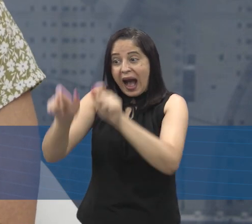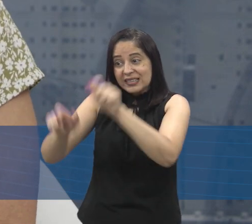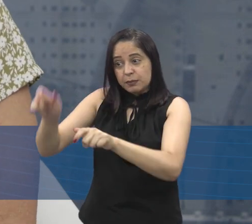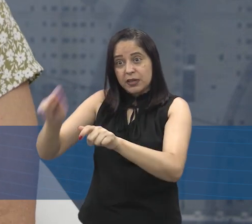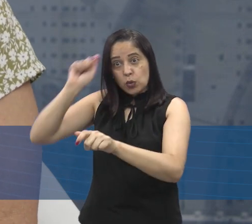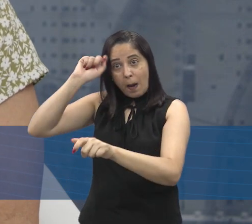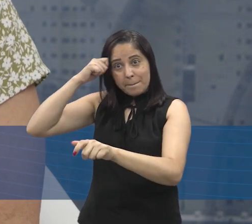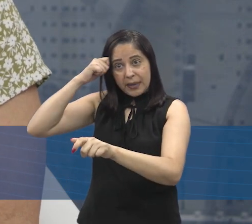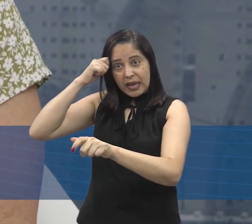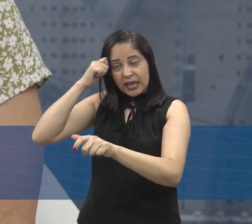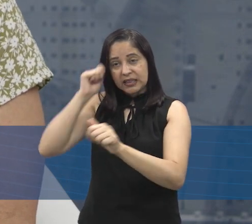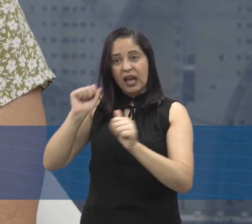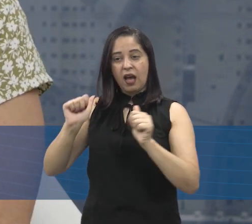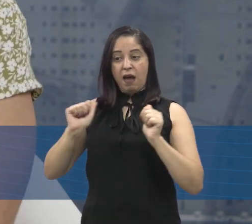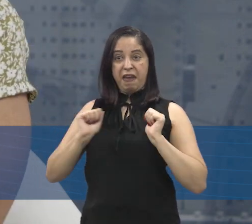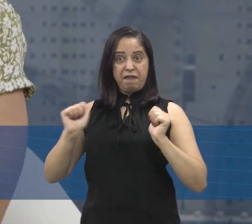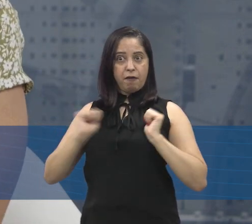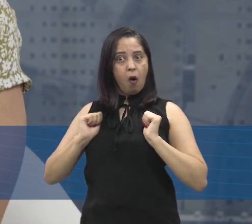a frase,